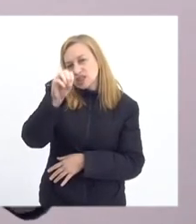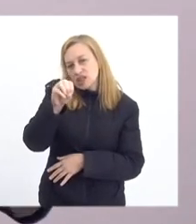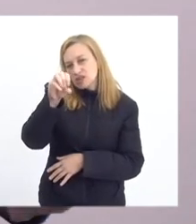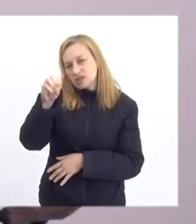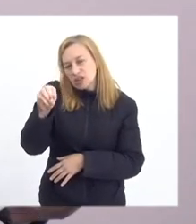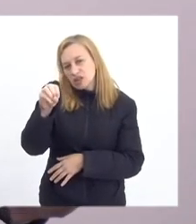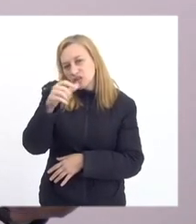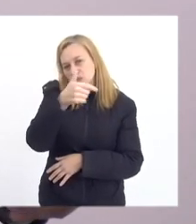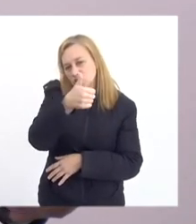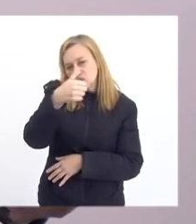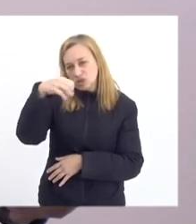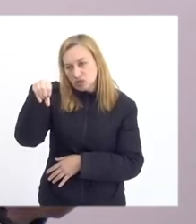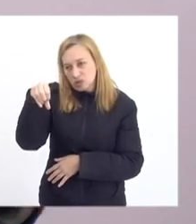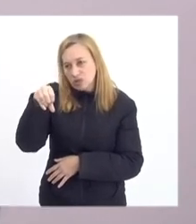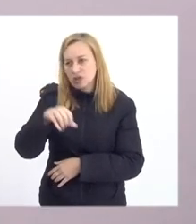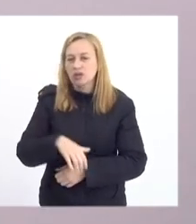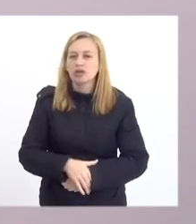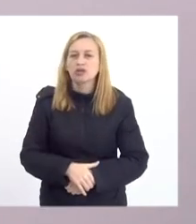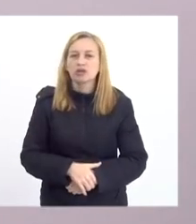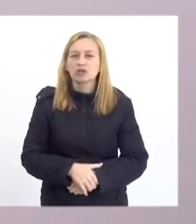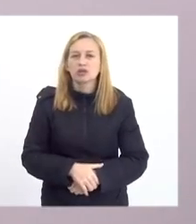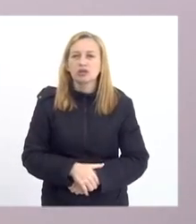1700 de